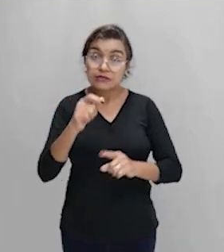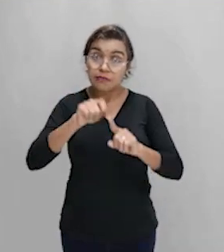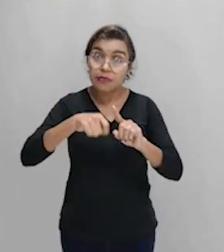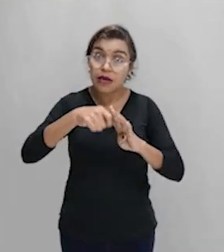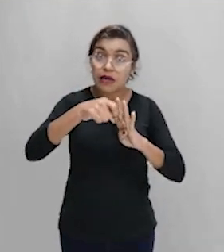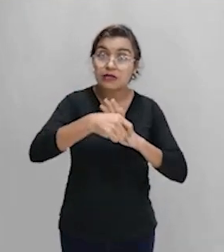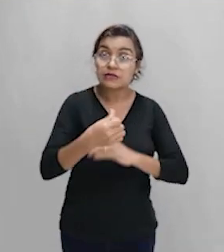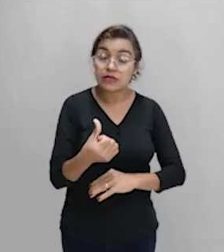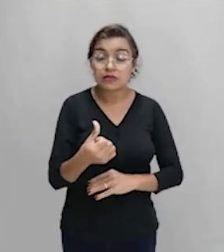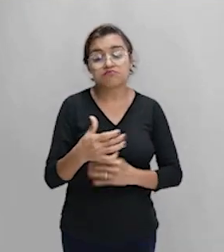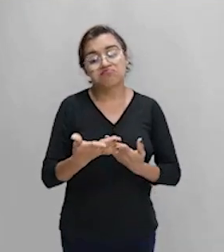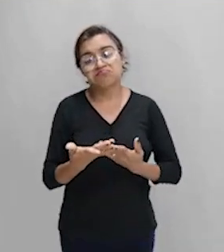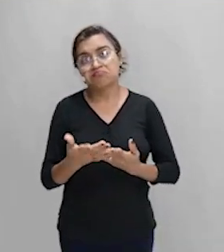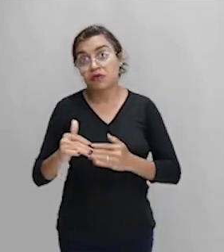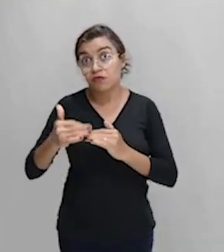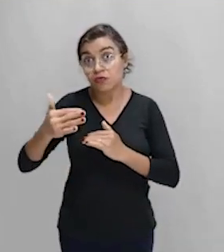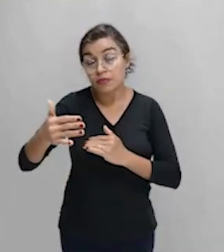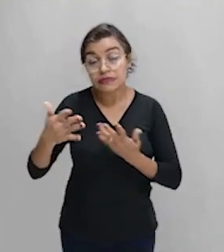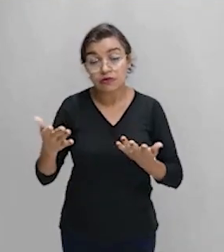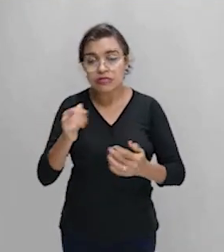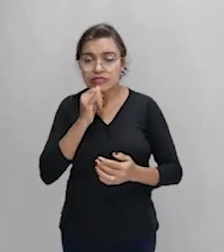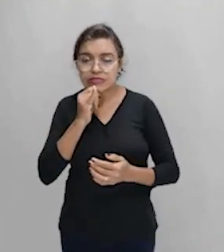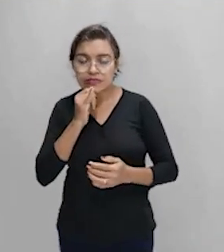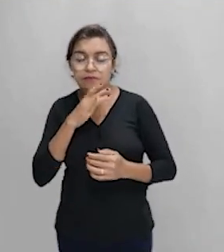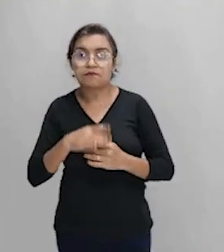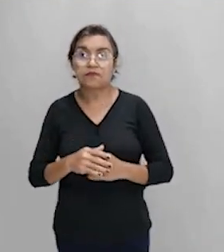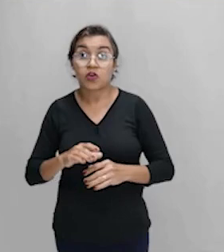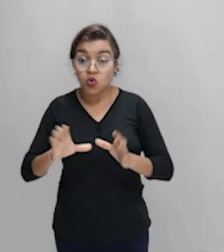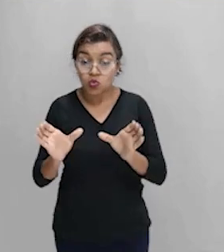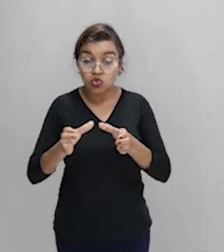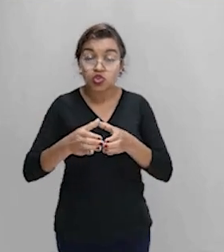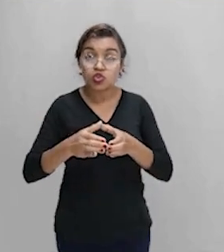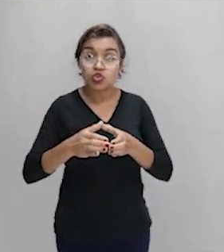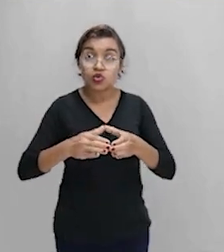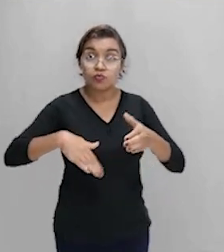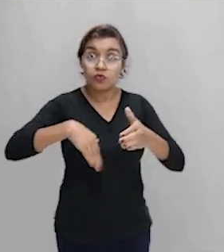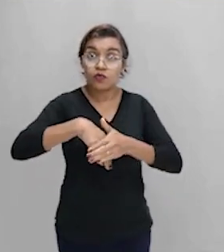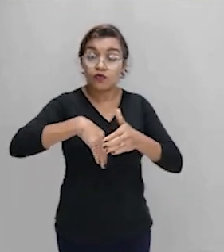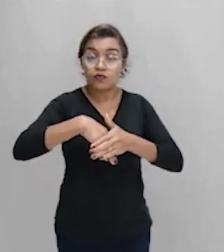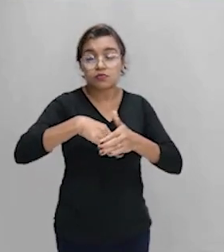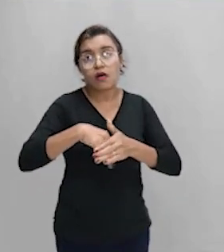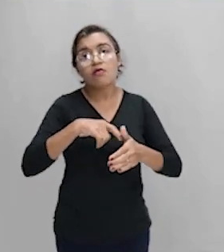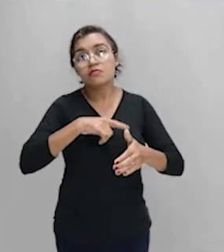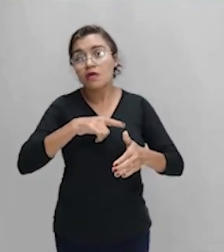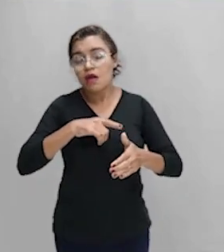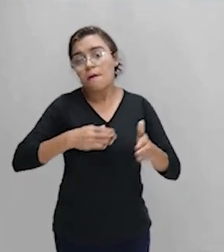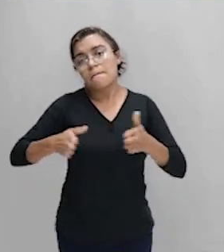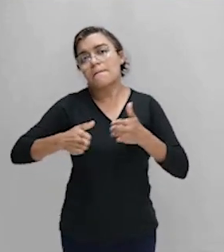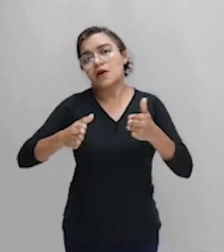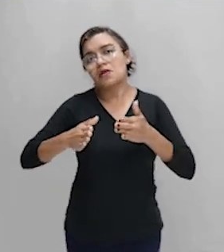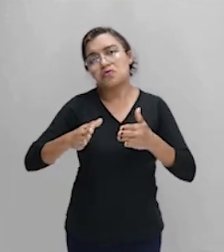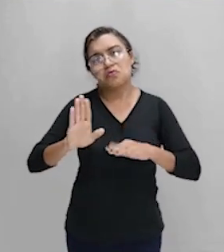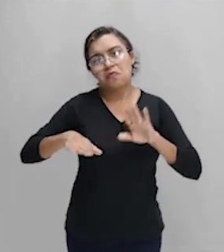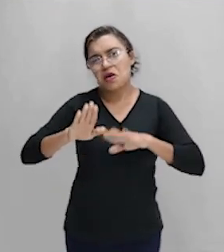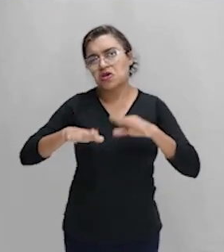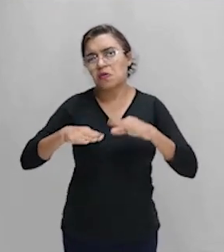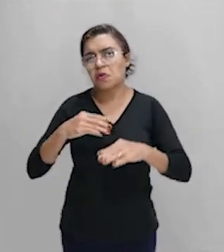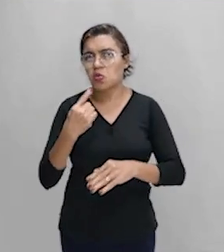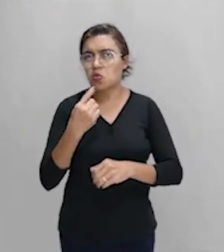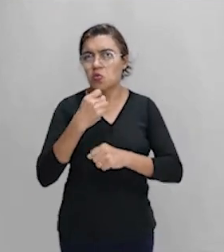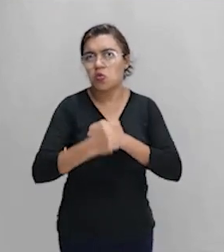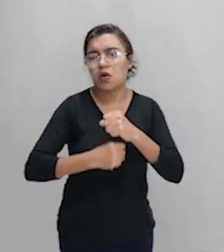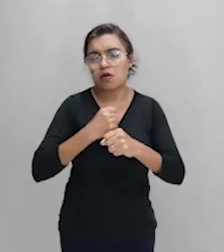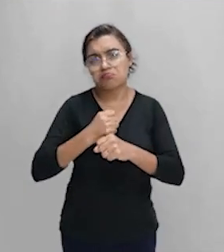formos falar de um time de futebol, o macrociclo de um time de futebol tem uma temporada, que é a duração de 1 ano. Então, depende muito aí